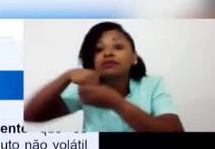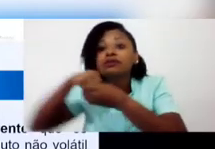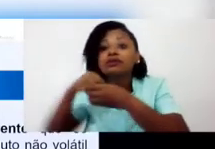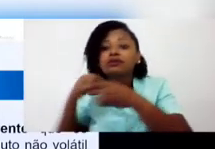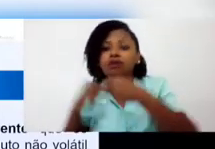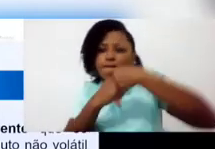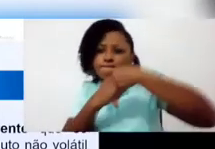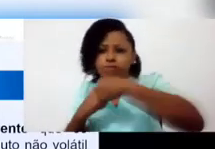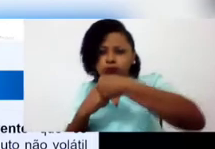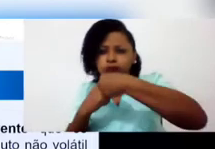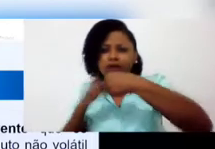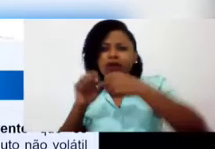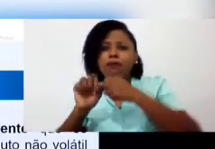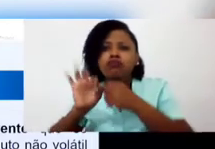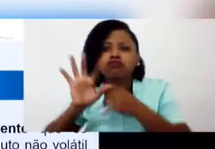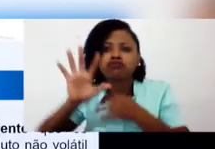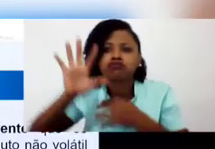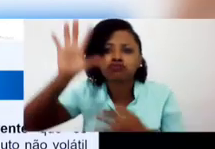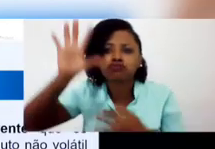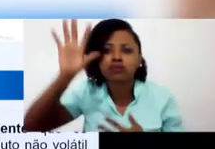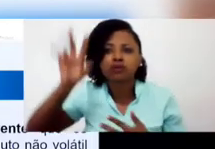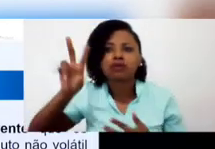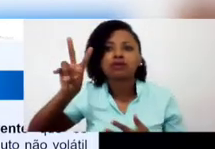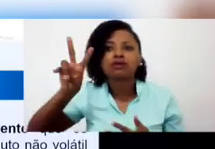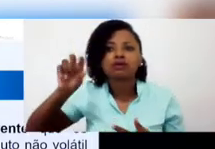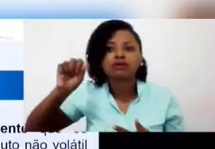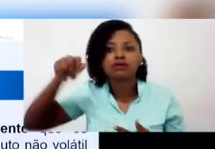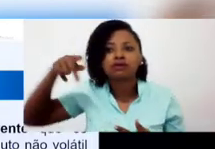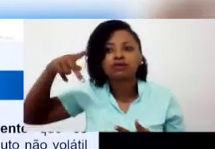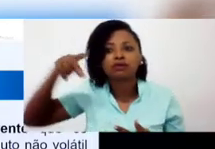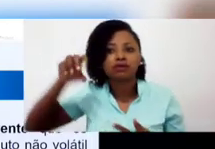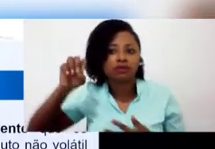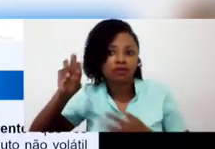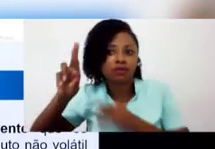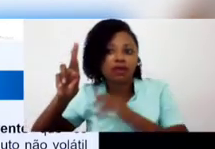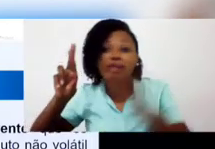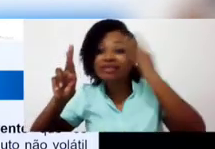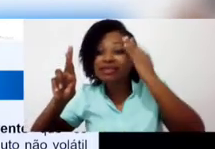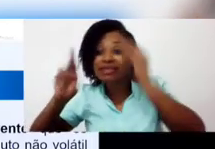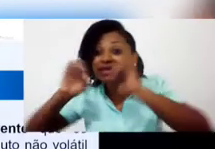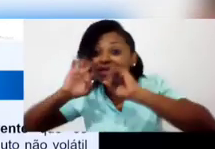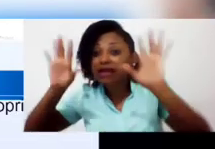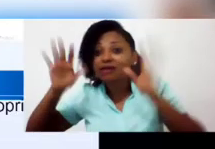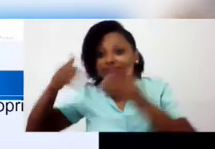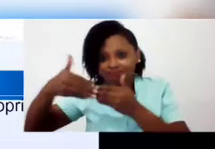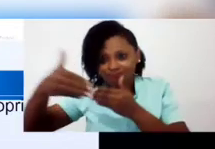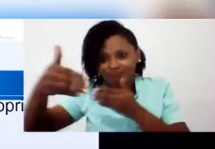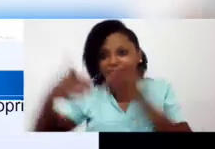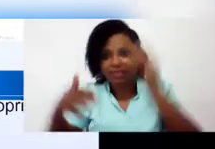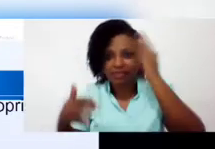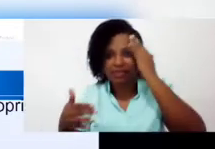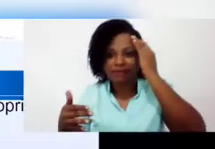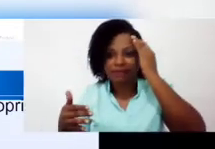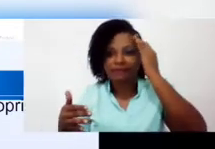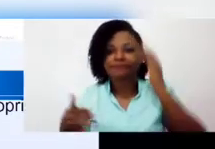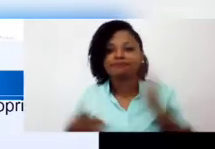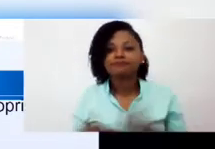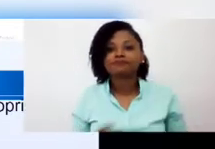com a pressão de vapor, né? Com a pressão osmótica. E a gente vai ver tudo isso no decorrer da nossa aula, certo?